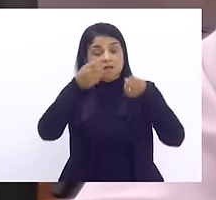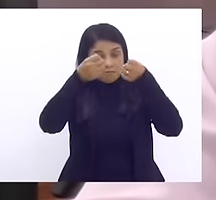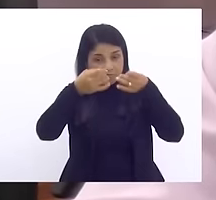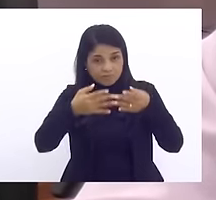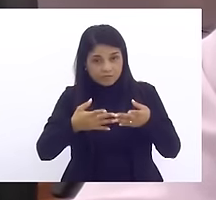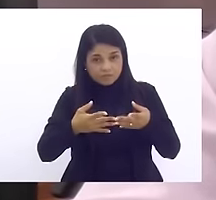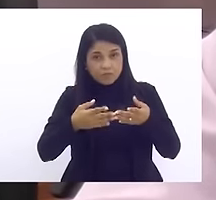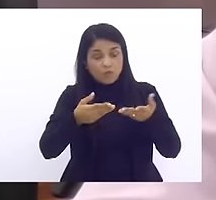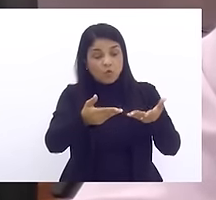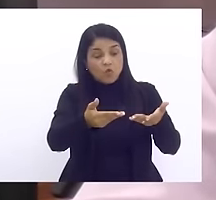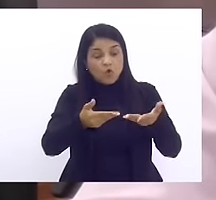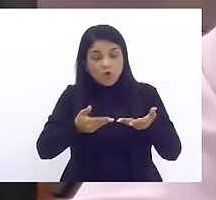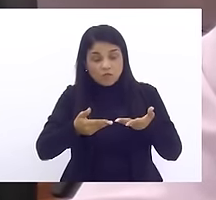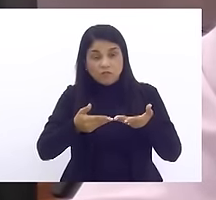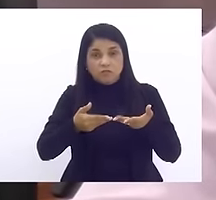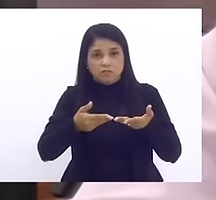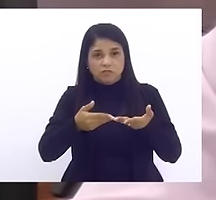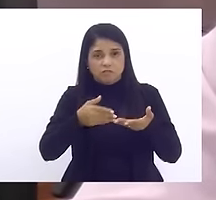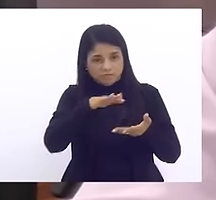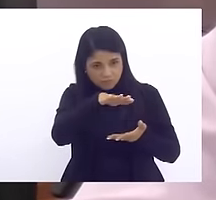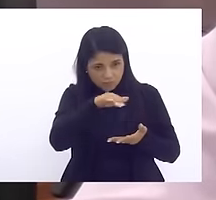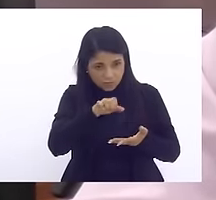convite da convocação